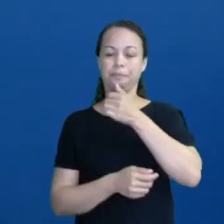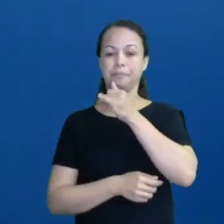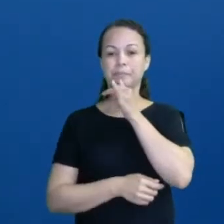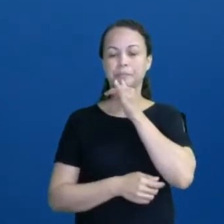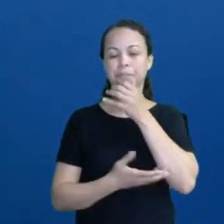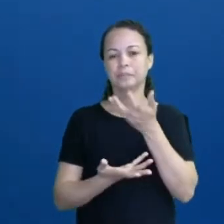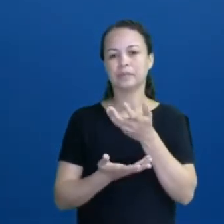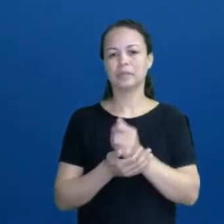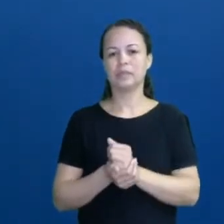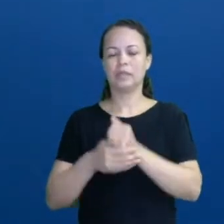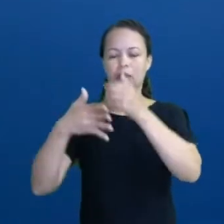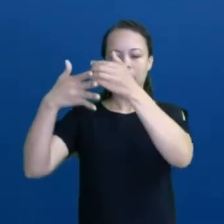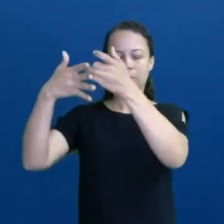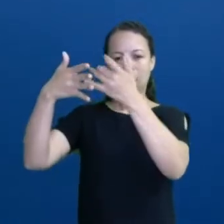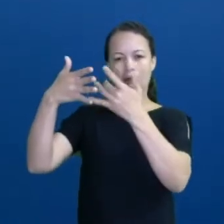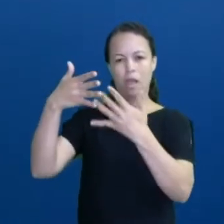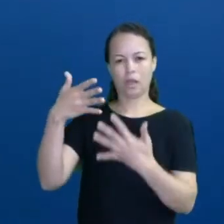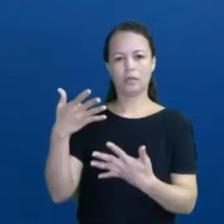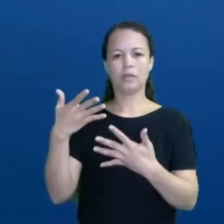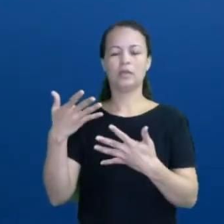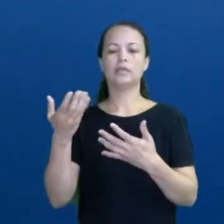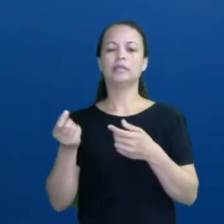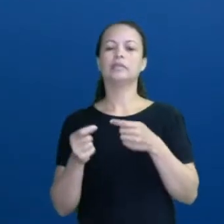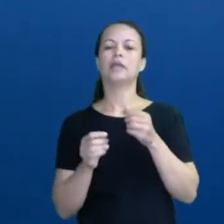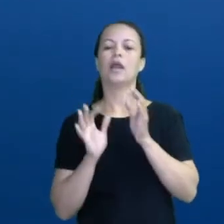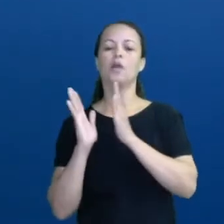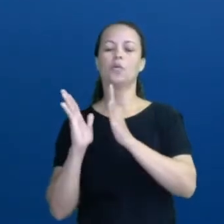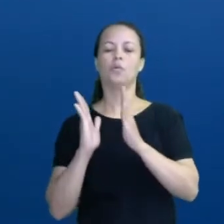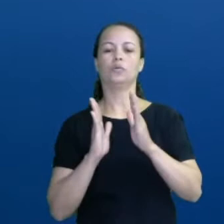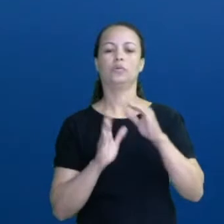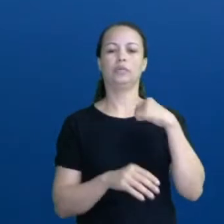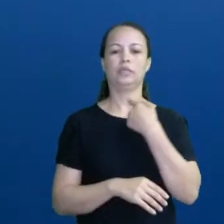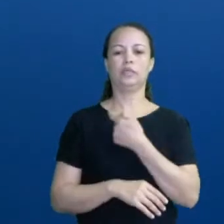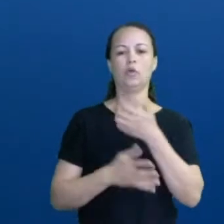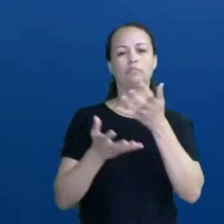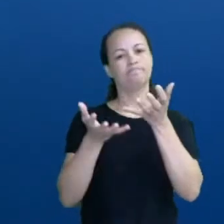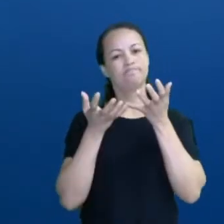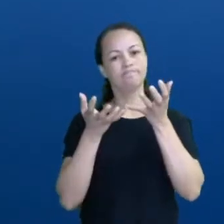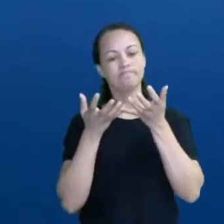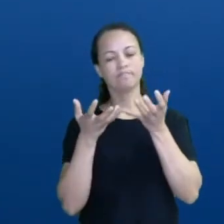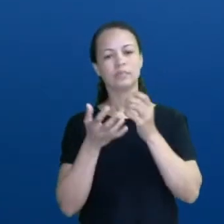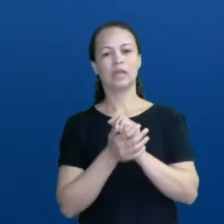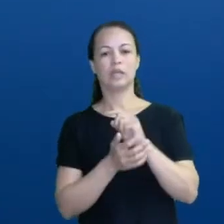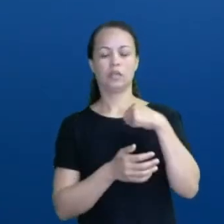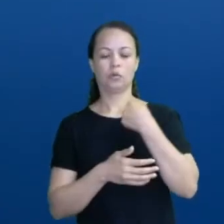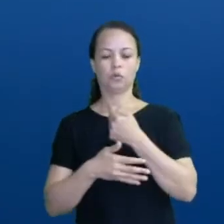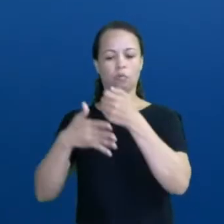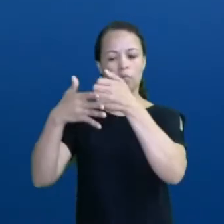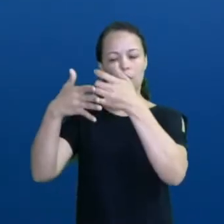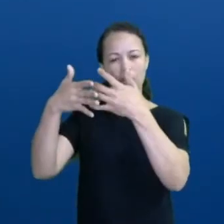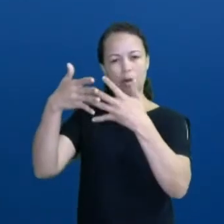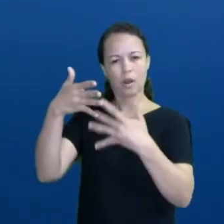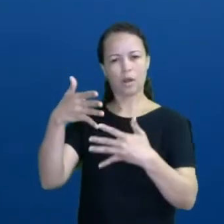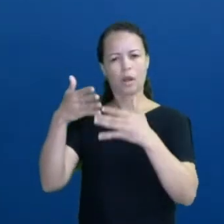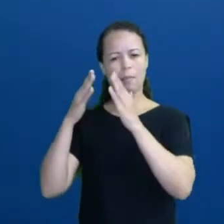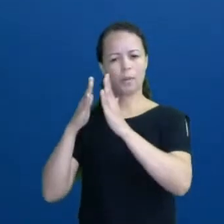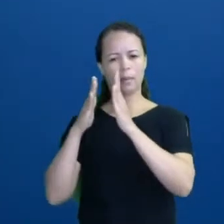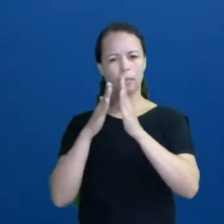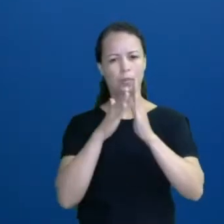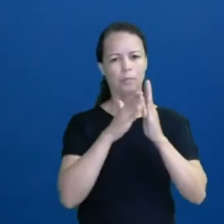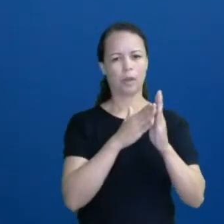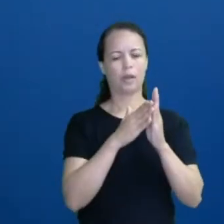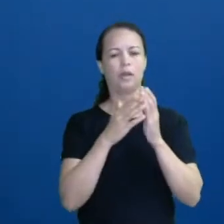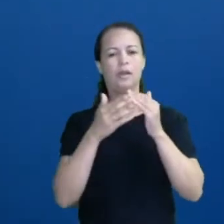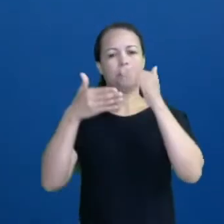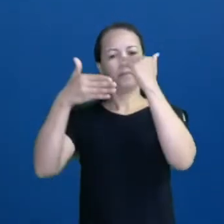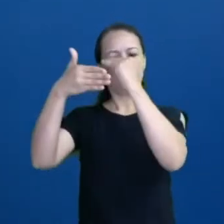elas seguem essa ordem de acordo com o que nós queremos. Então nós estabelecemos qual é a ordem que a gente quer. Se é